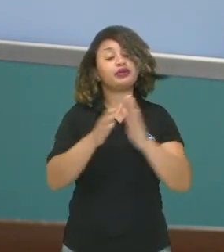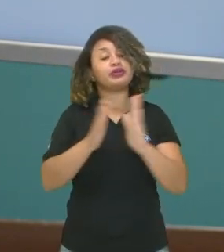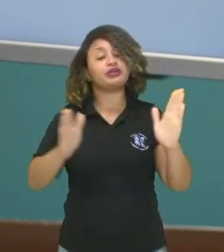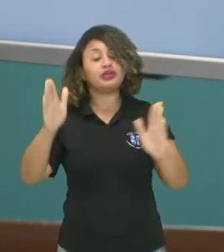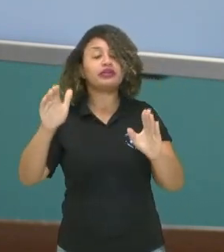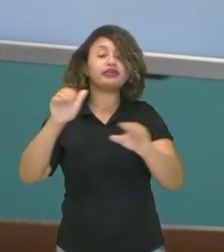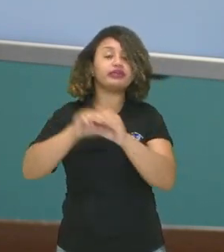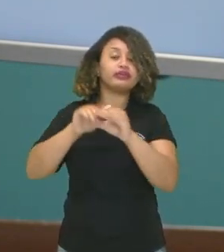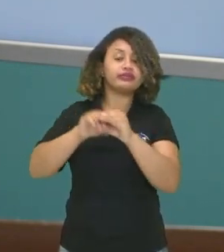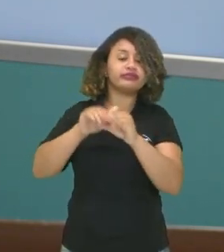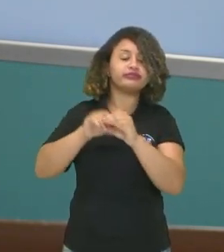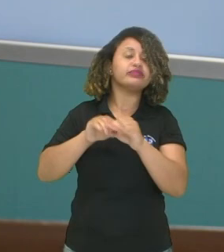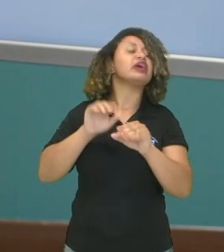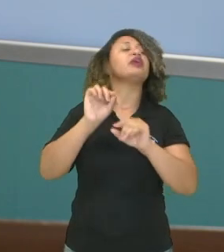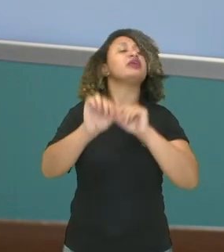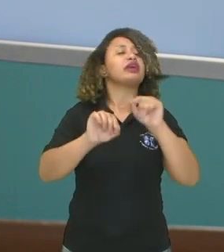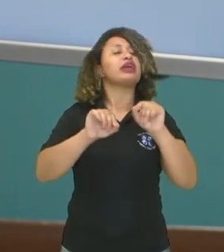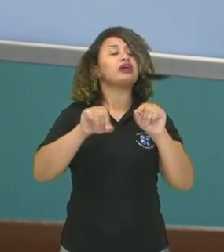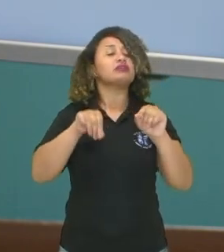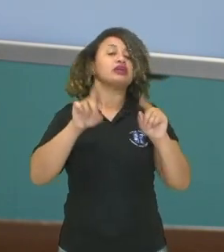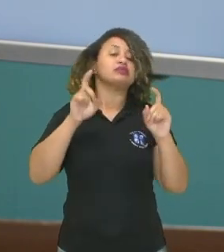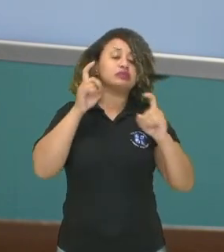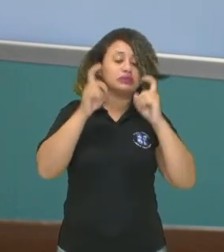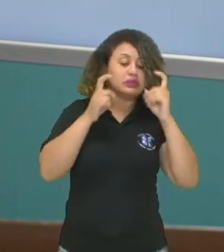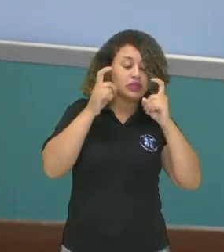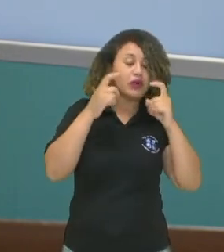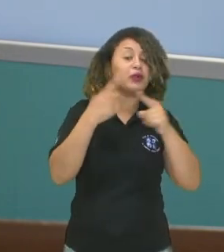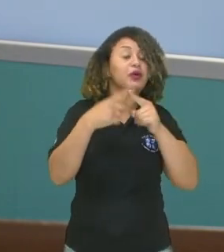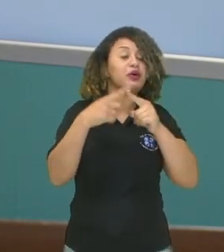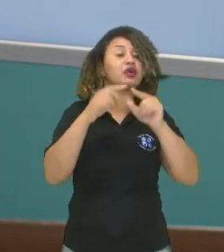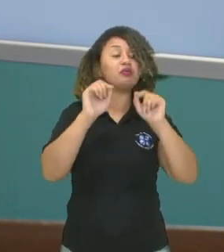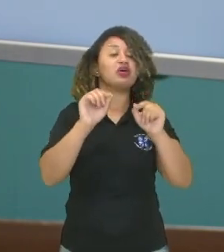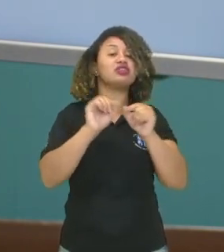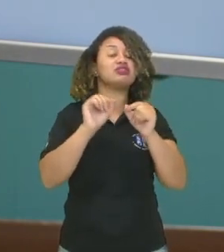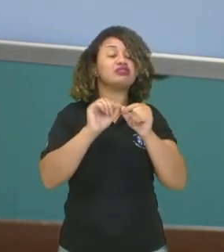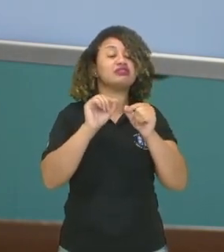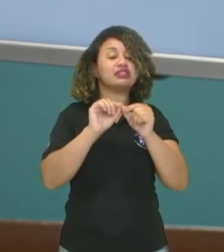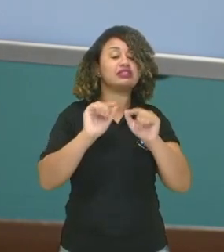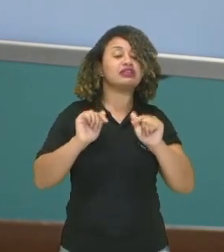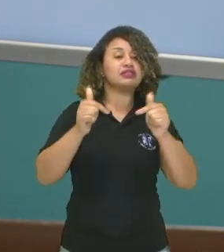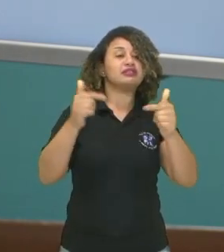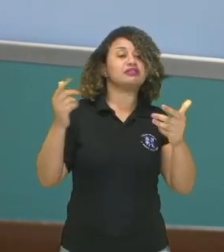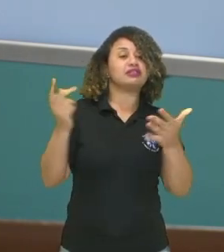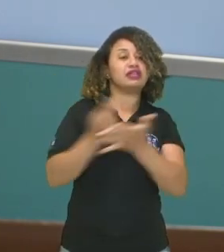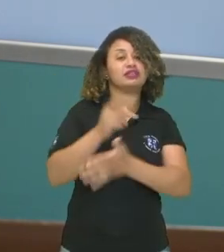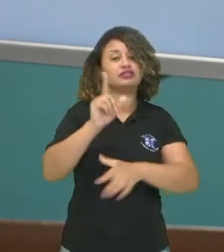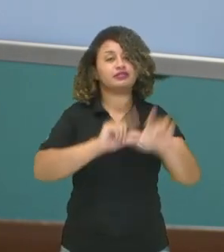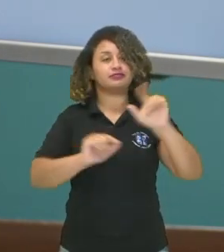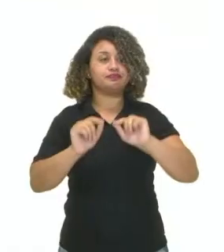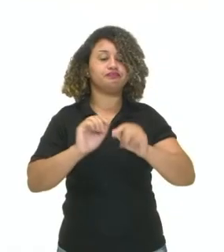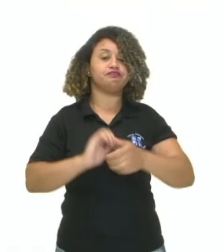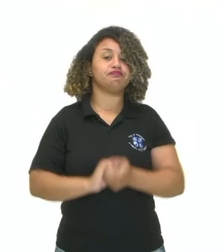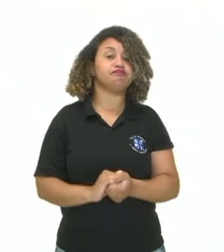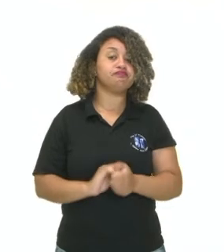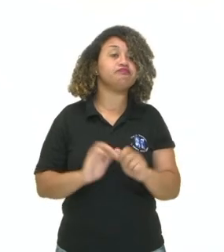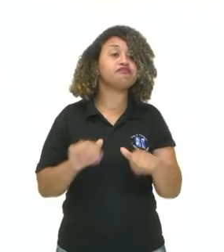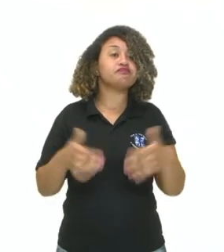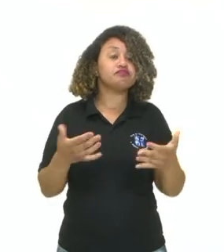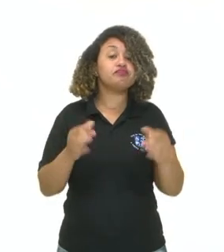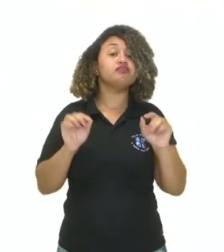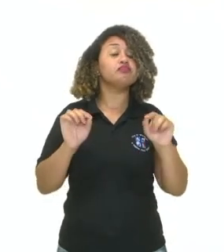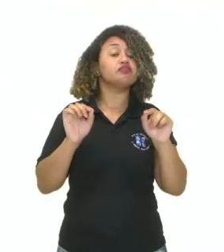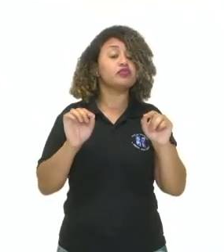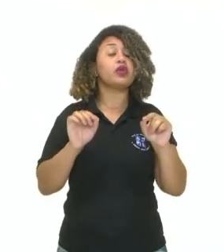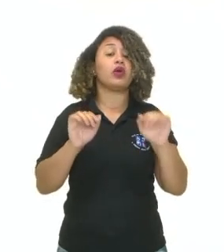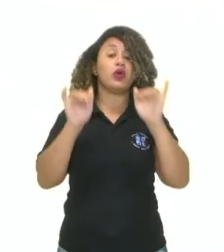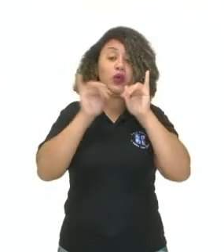fake news ela é mais preocupante, pois ela pode desinformar. Fique sabendo, notícia